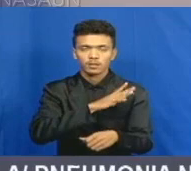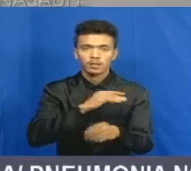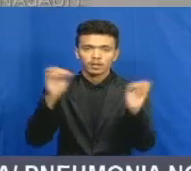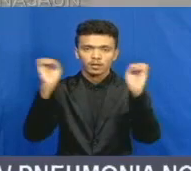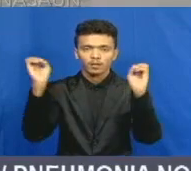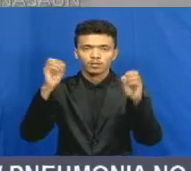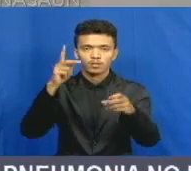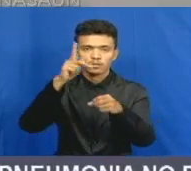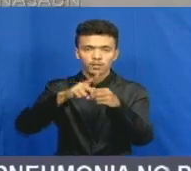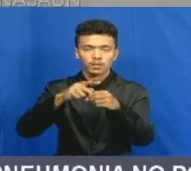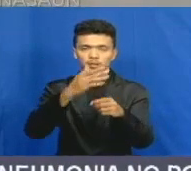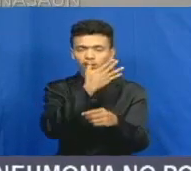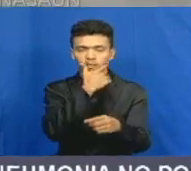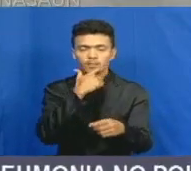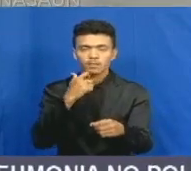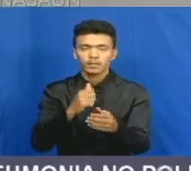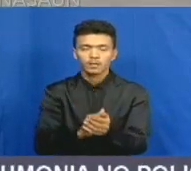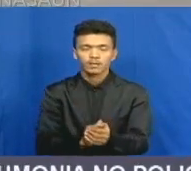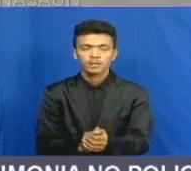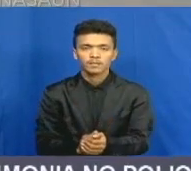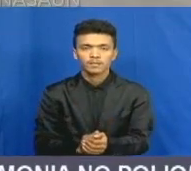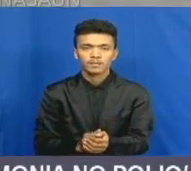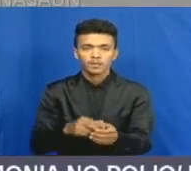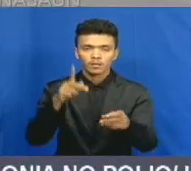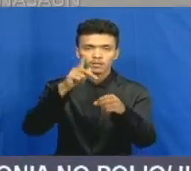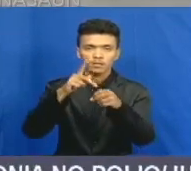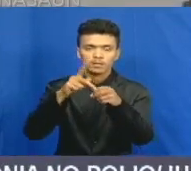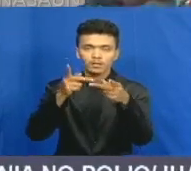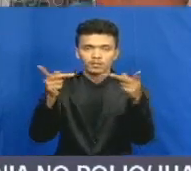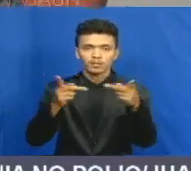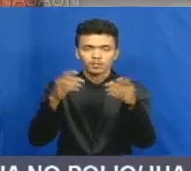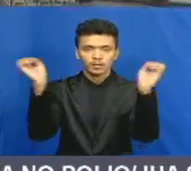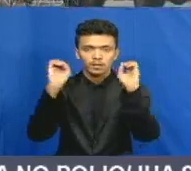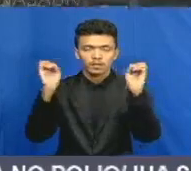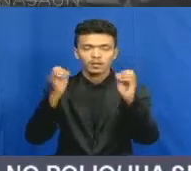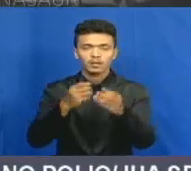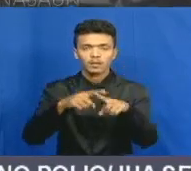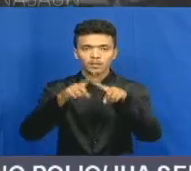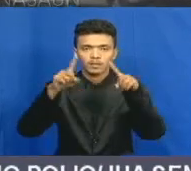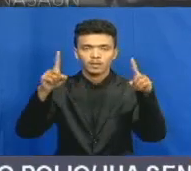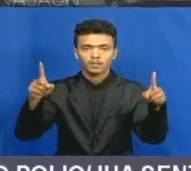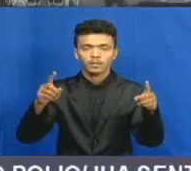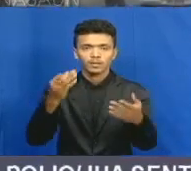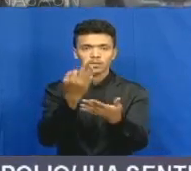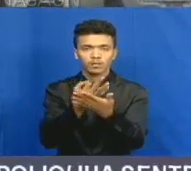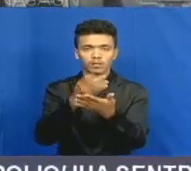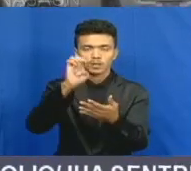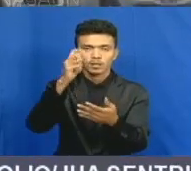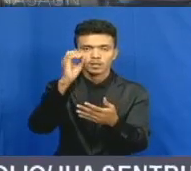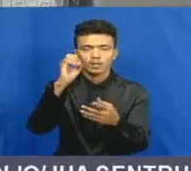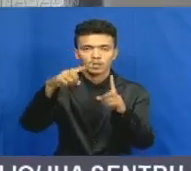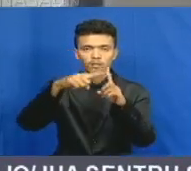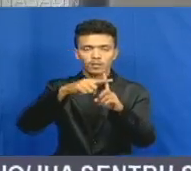ya mas que estou gasolina e centro combustível balun lah iya ona. Mas o preço do combustível e é Tomás mantém